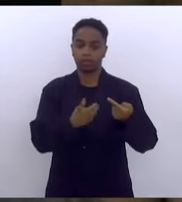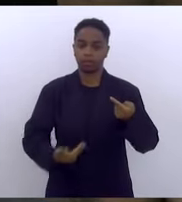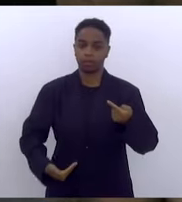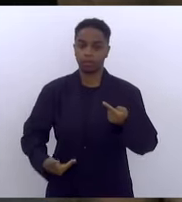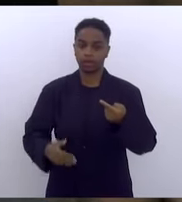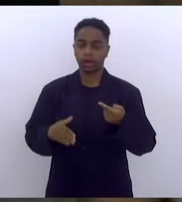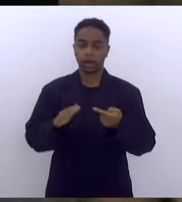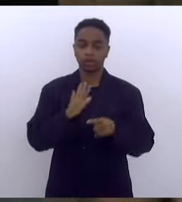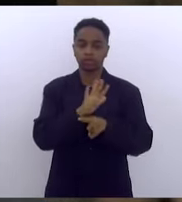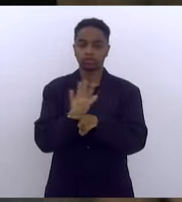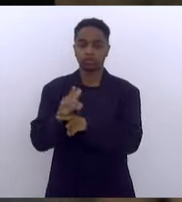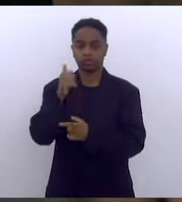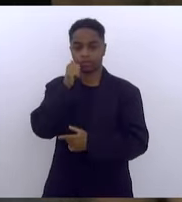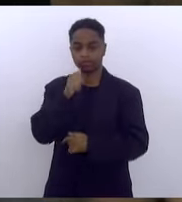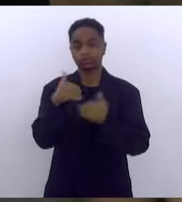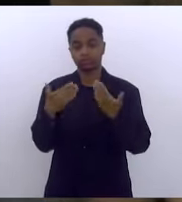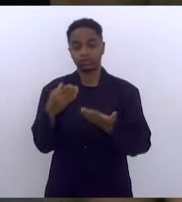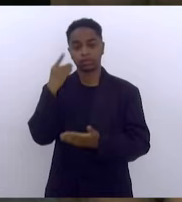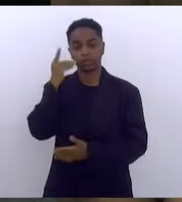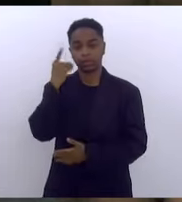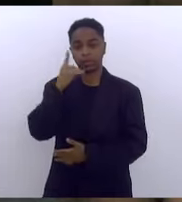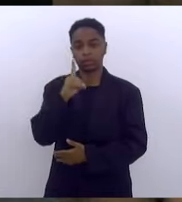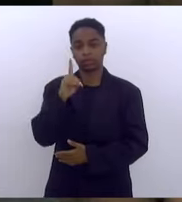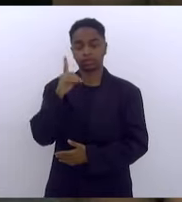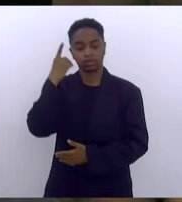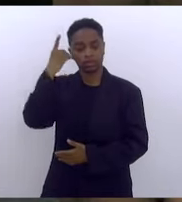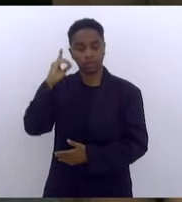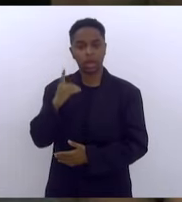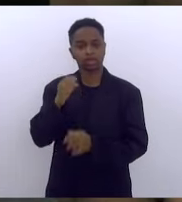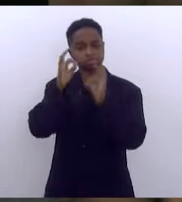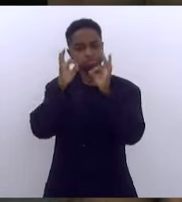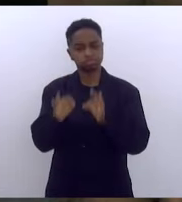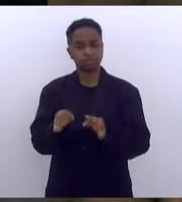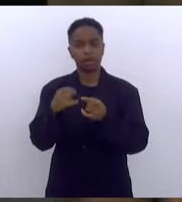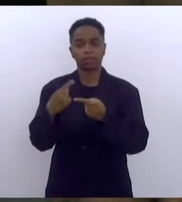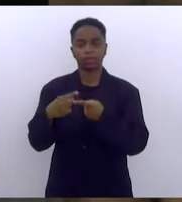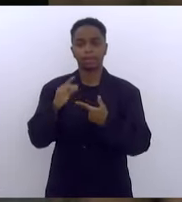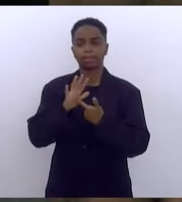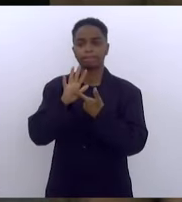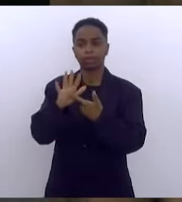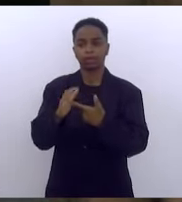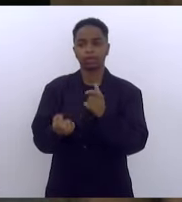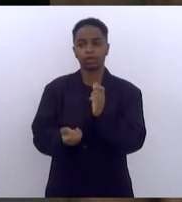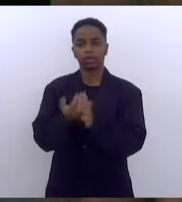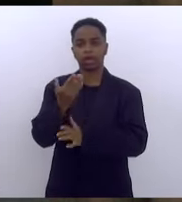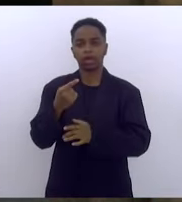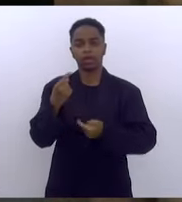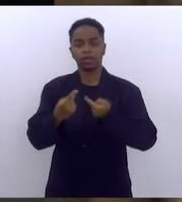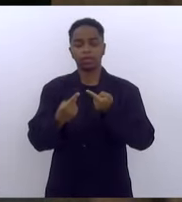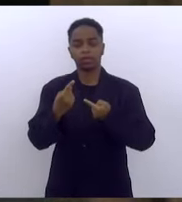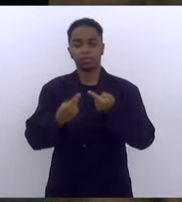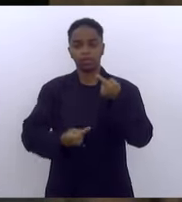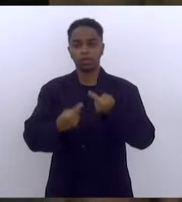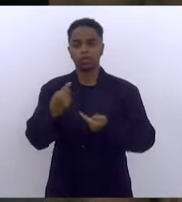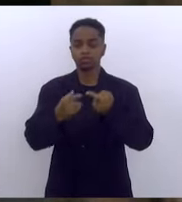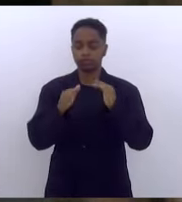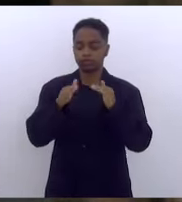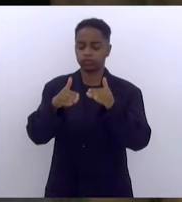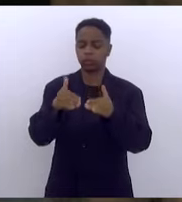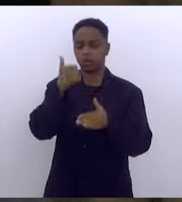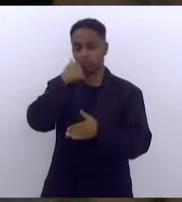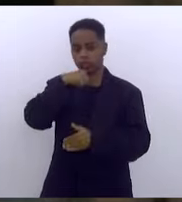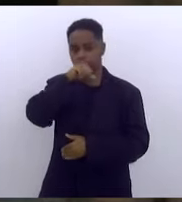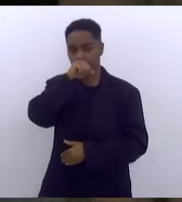dessa mulher. Então, deputada Dani Balbi acerta quando apresenta aí uma criação de política afirmativa voltada para a